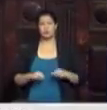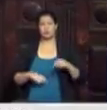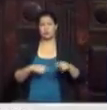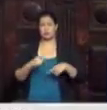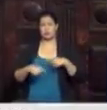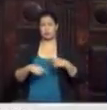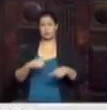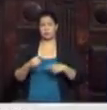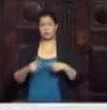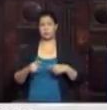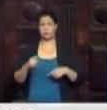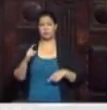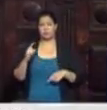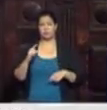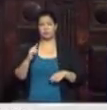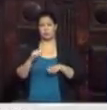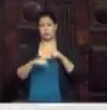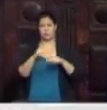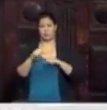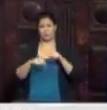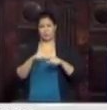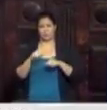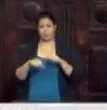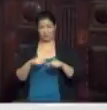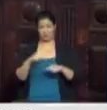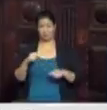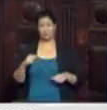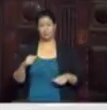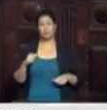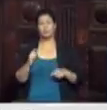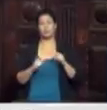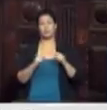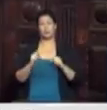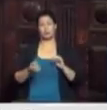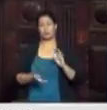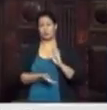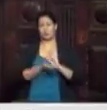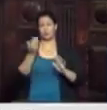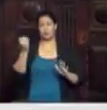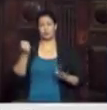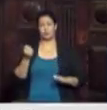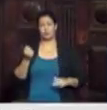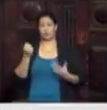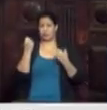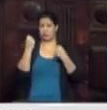depois de um golpe que tirou do poder